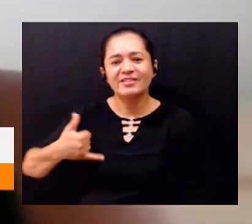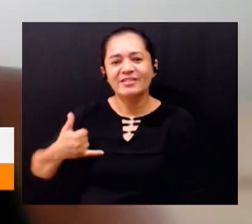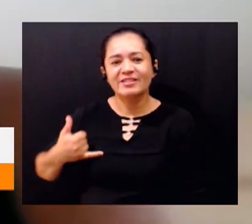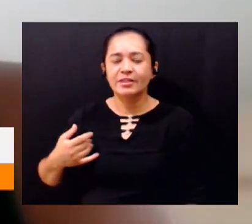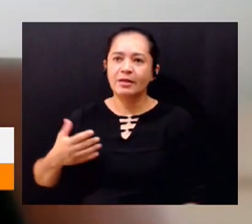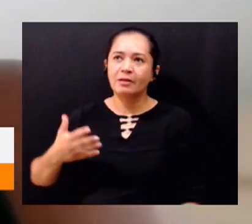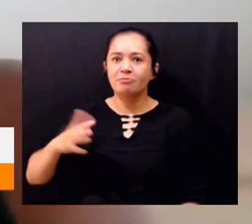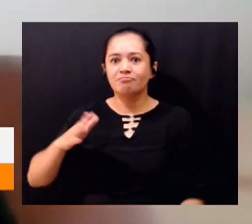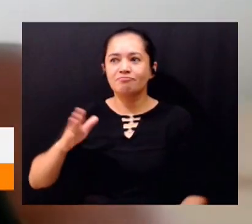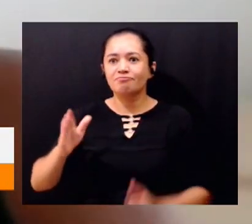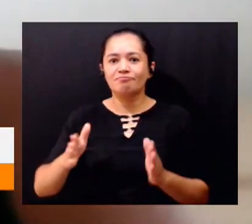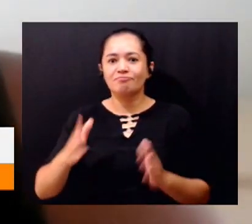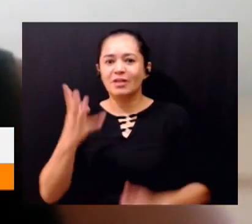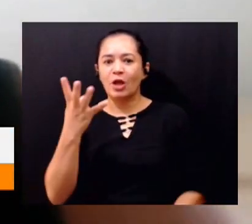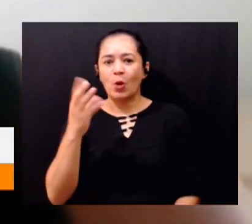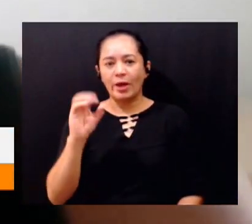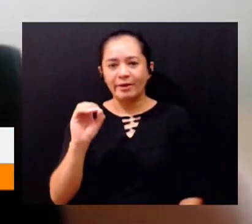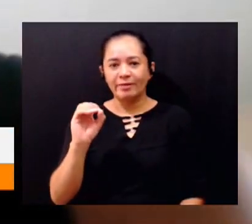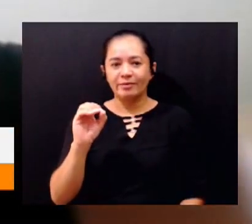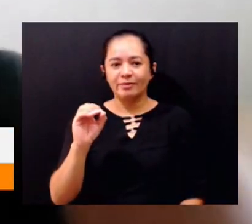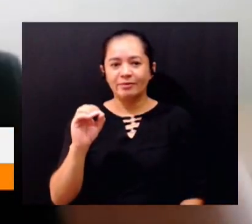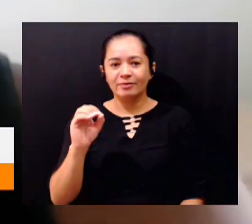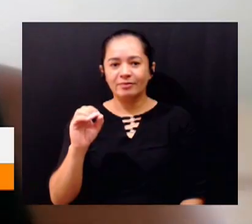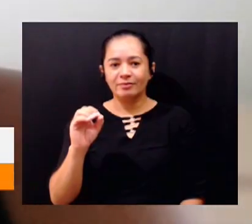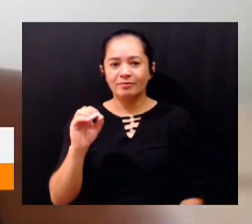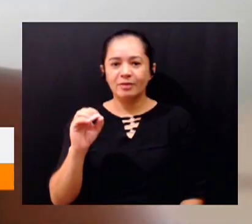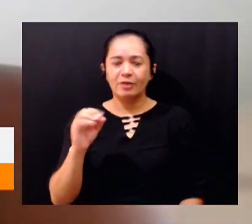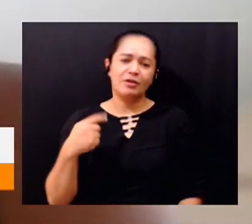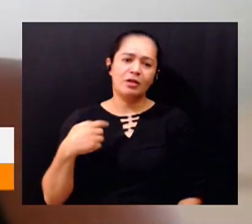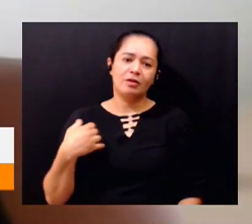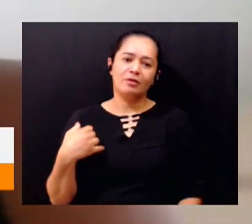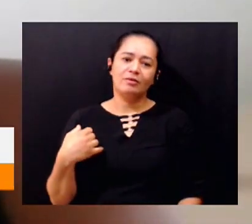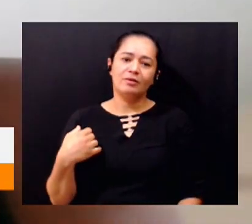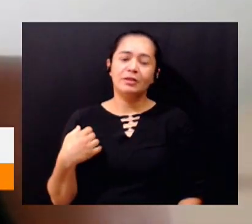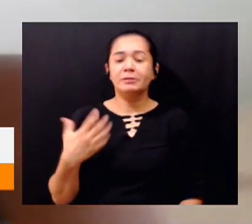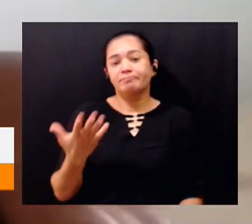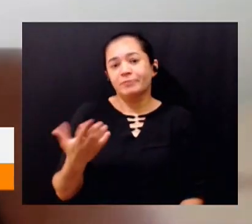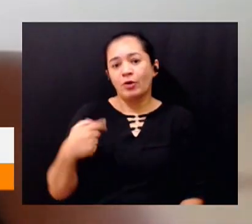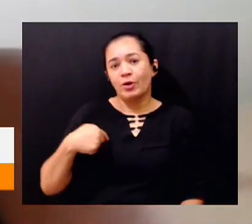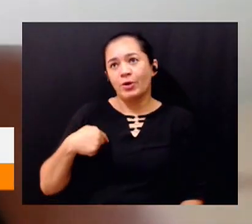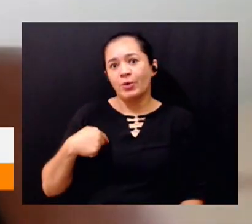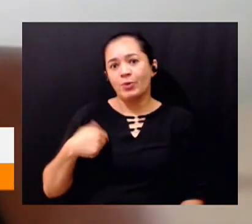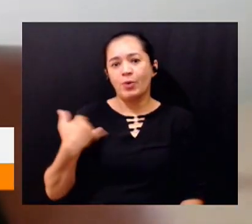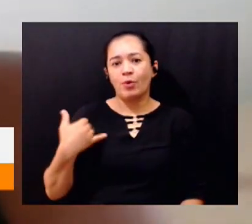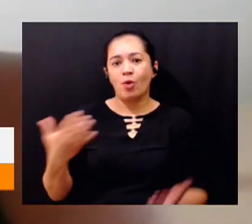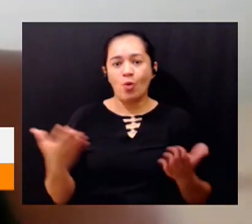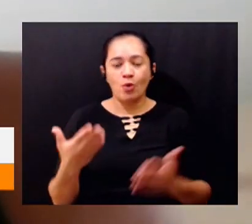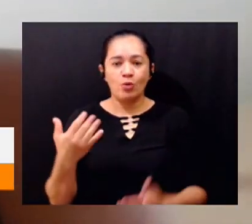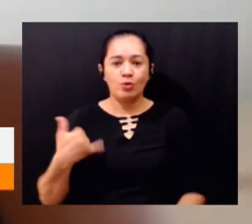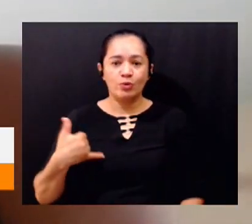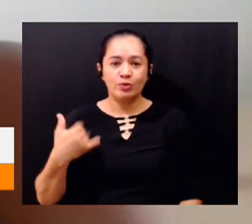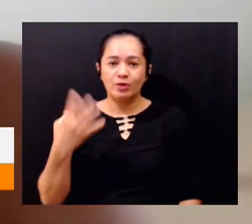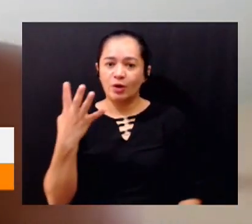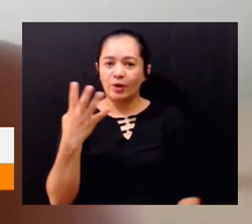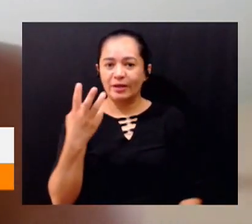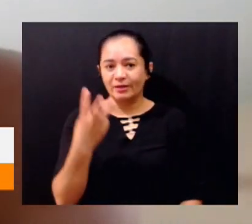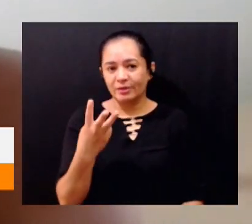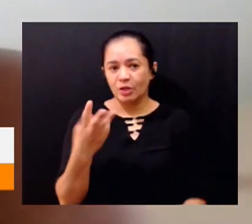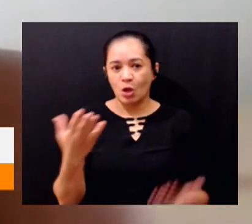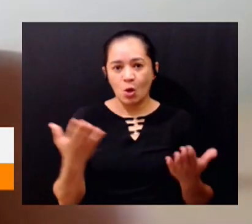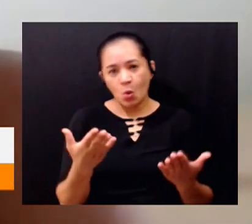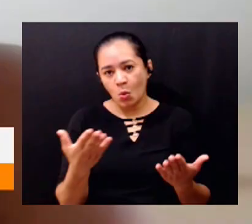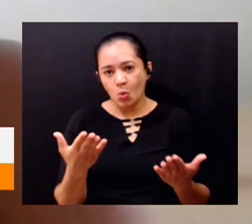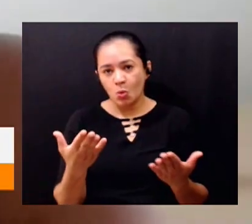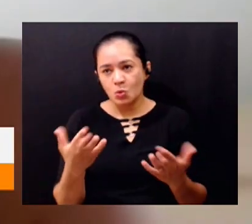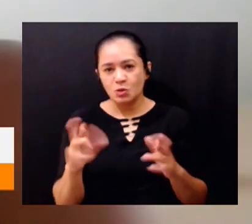40. Ele falou 40. Eu falei: então, eu estou com 43. Hoje, não tem muita diferença. 40, 43 está na mesma